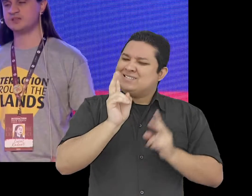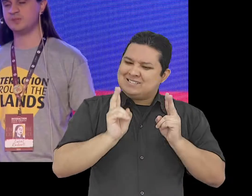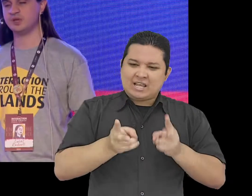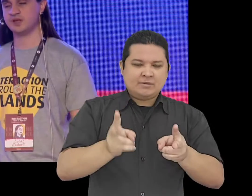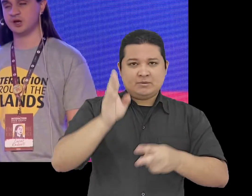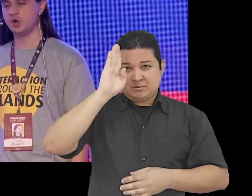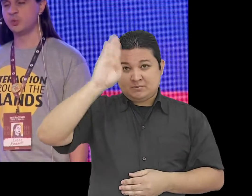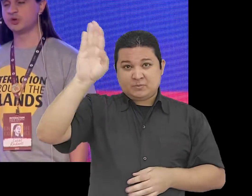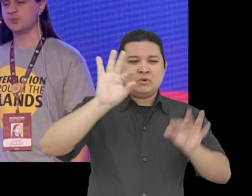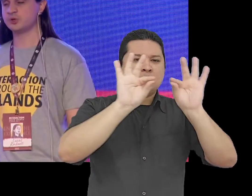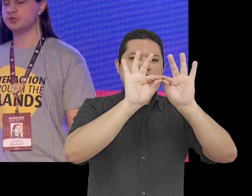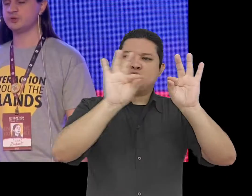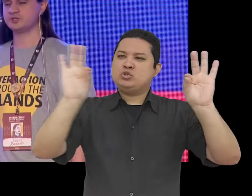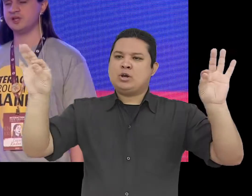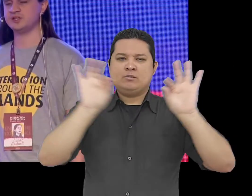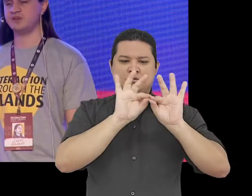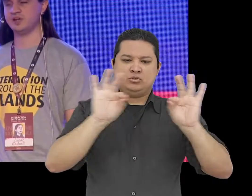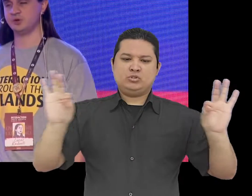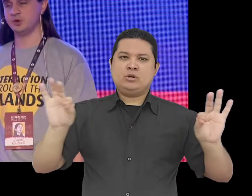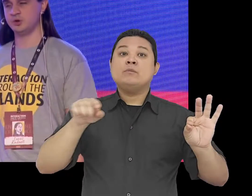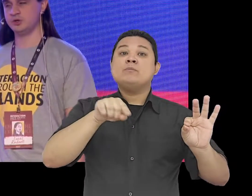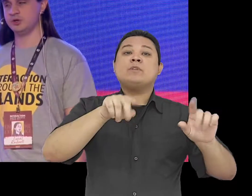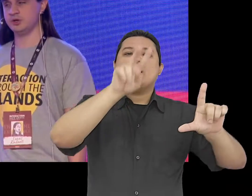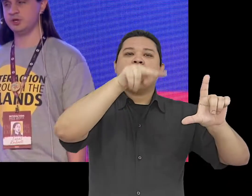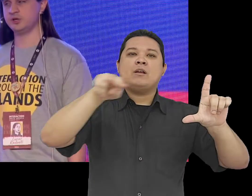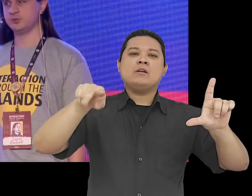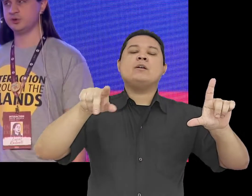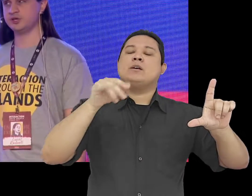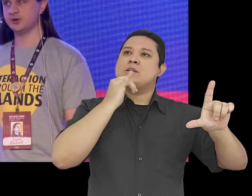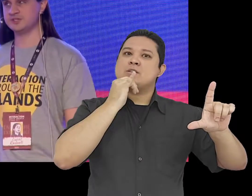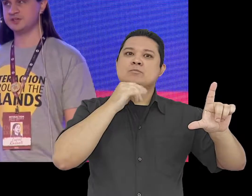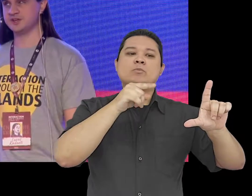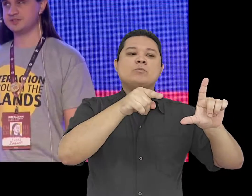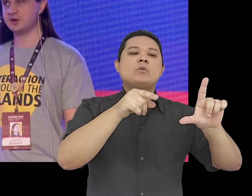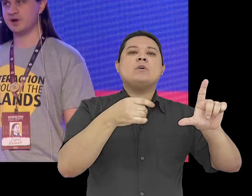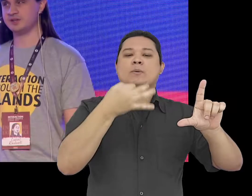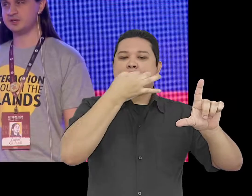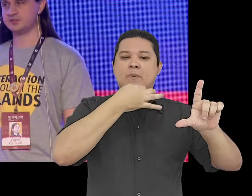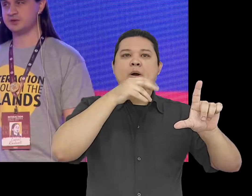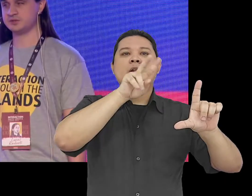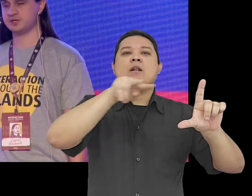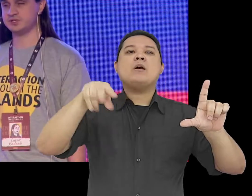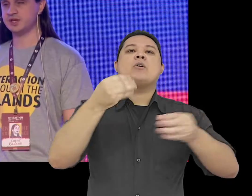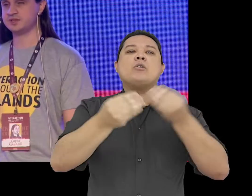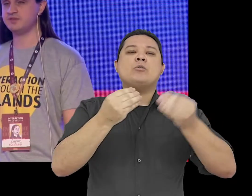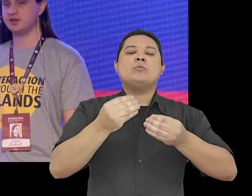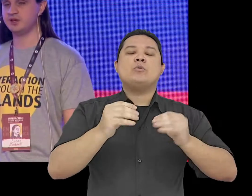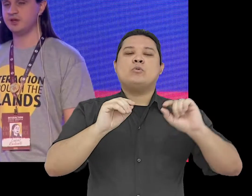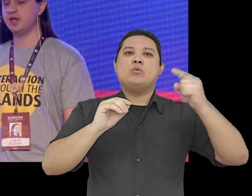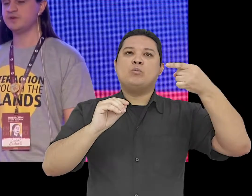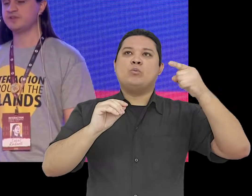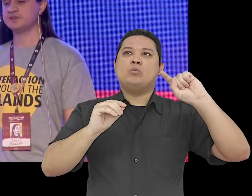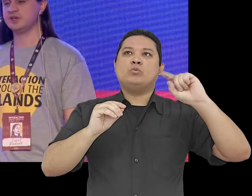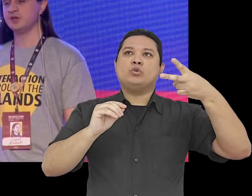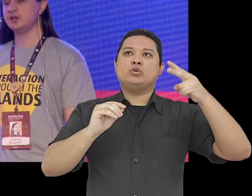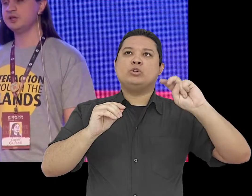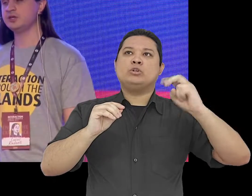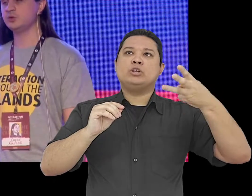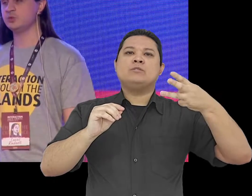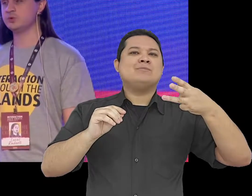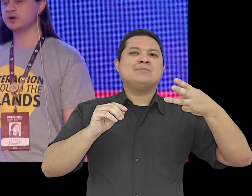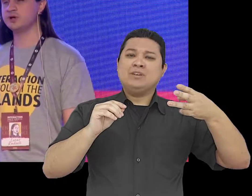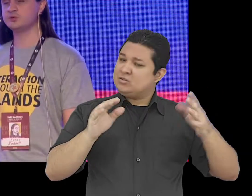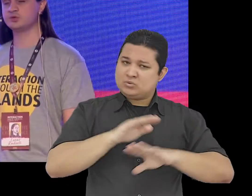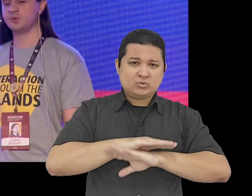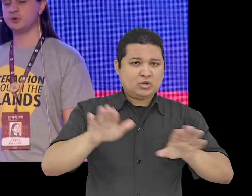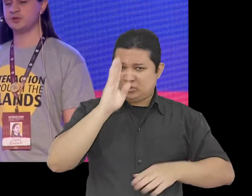sequência, é sempre linear. Por quê? Porque o leitor de telas ele vai lendo link 1, link 2, link 3, link 4, link 5, link 6, e assim vai. Ele não vai falar assim,